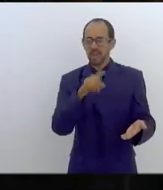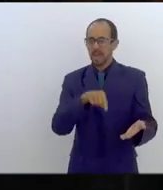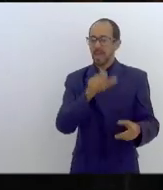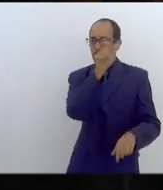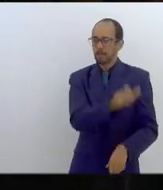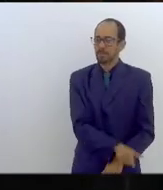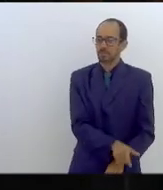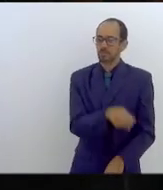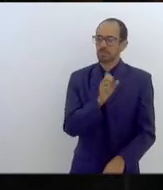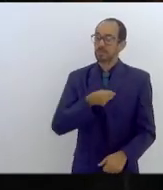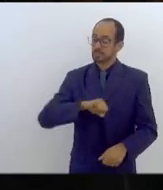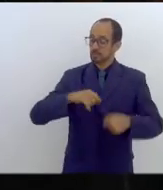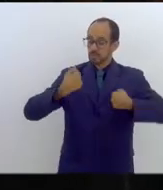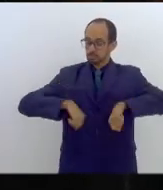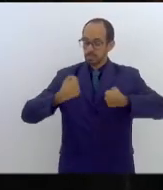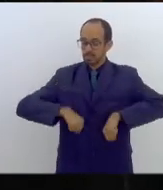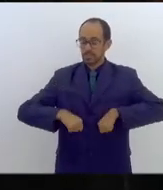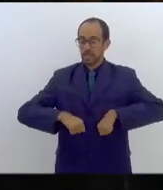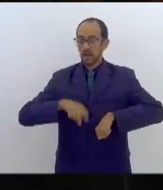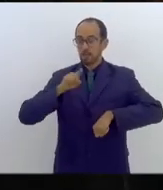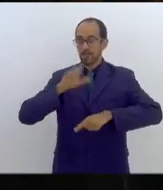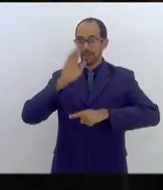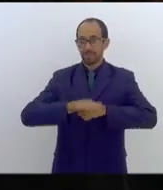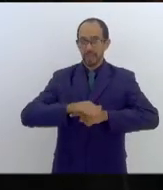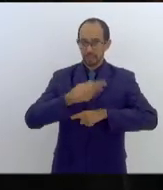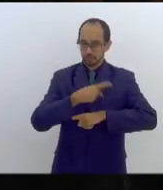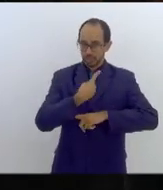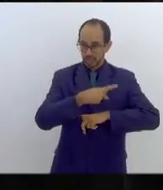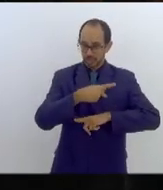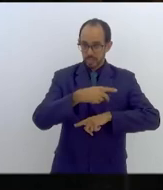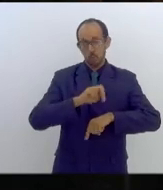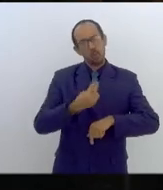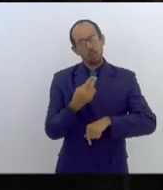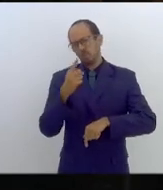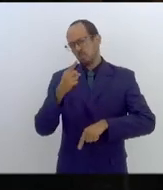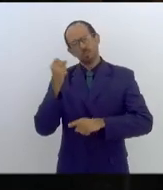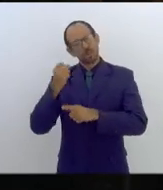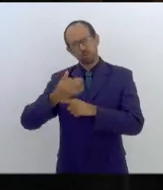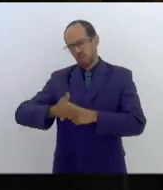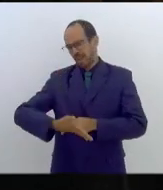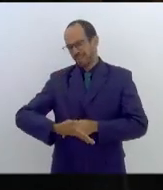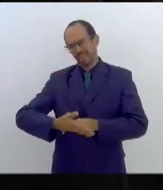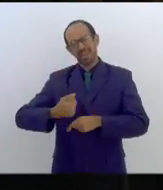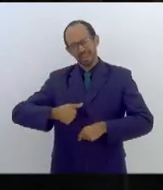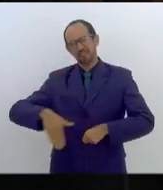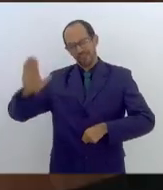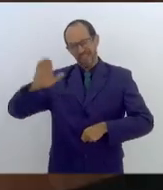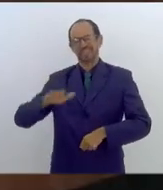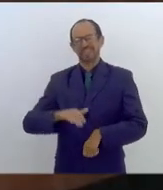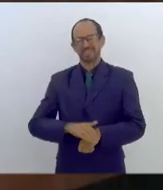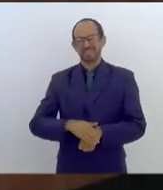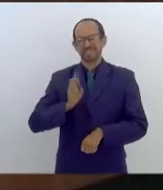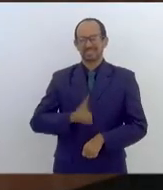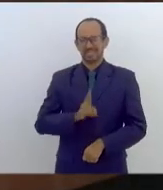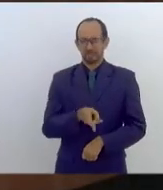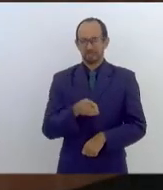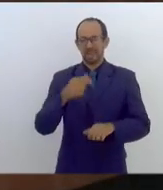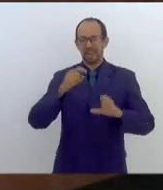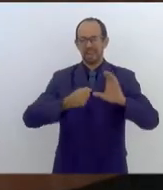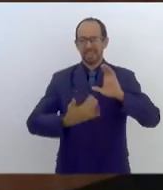se você precisar dele uma hora da tarde ou uma hora da manhã ele vai estar pronto ajudar sempre essa é a característica